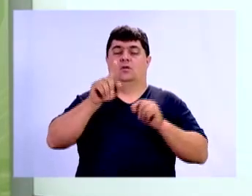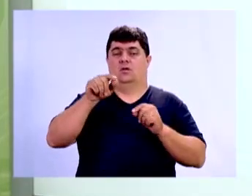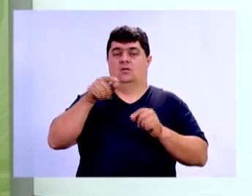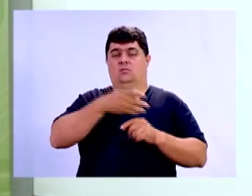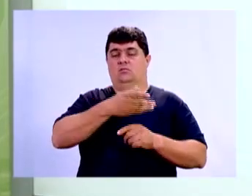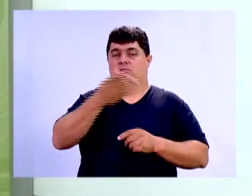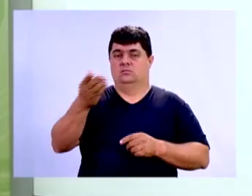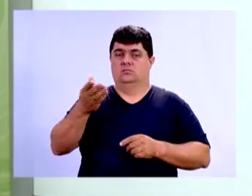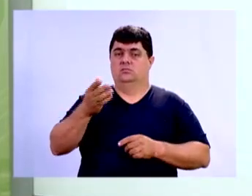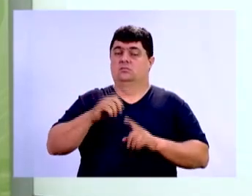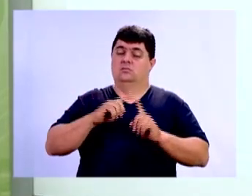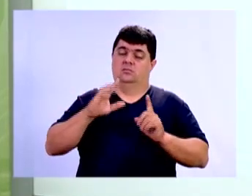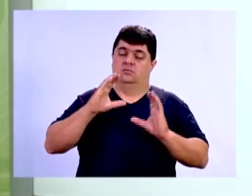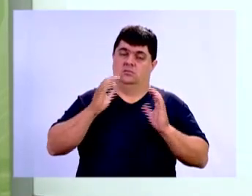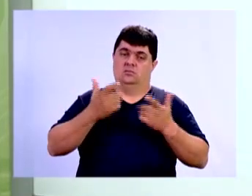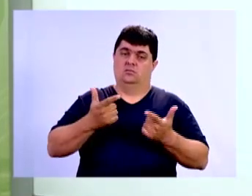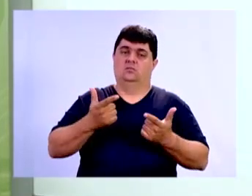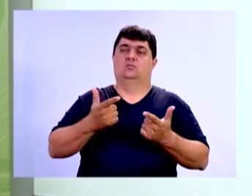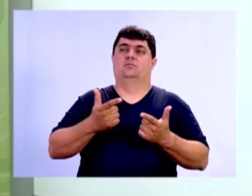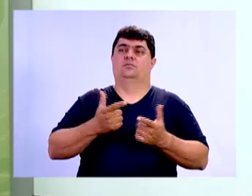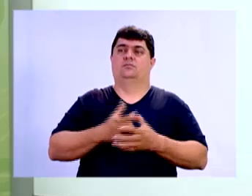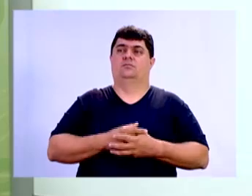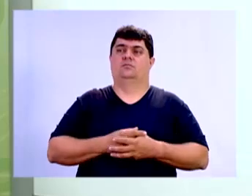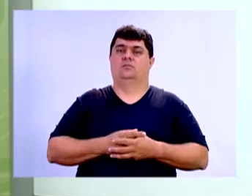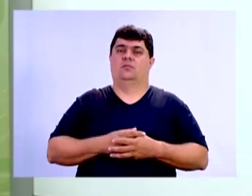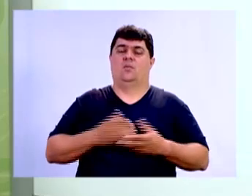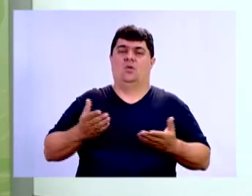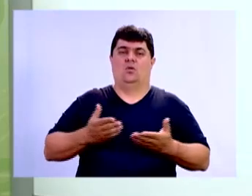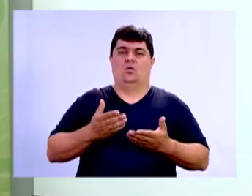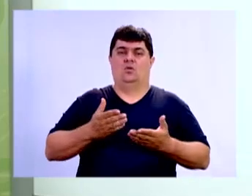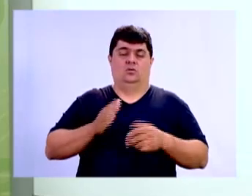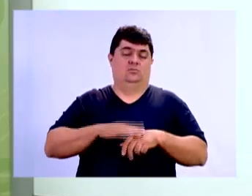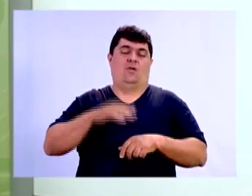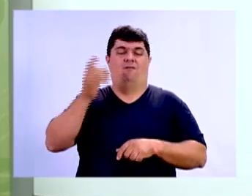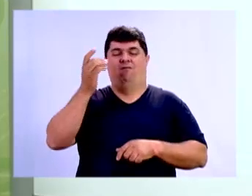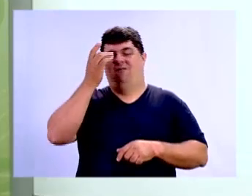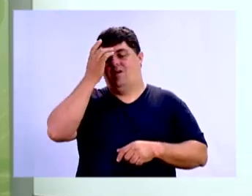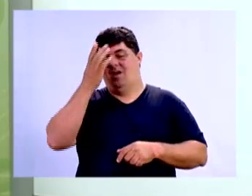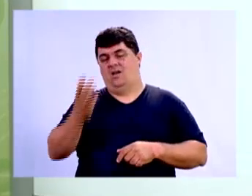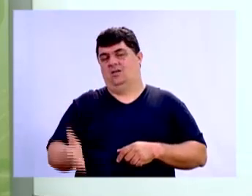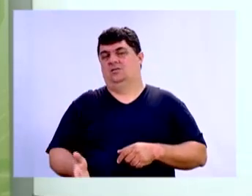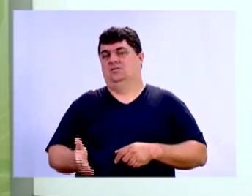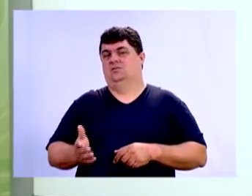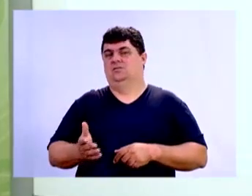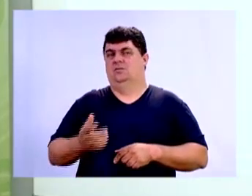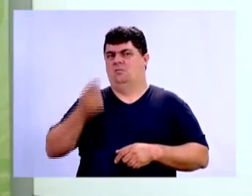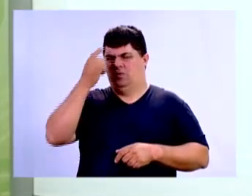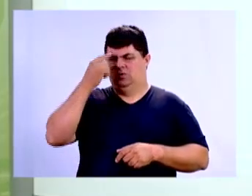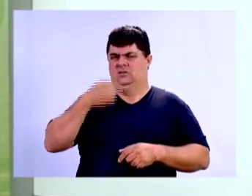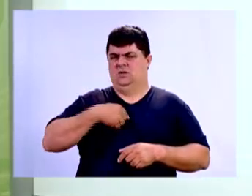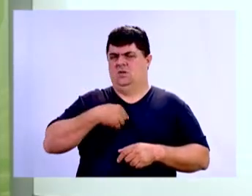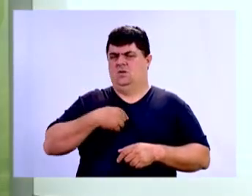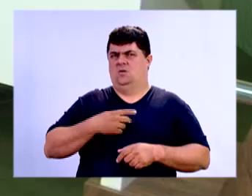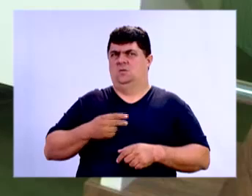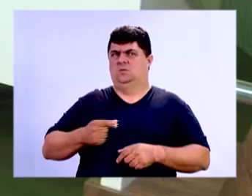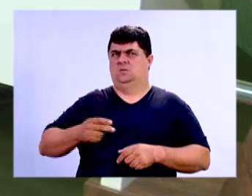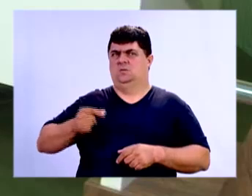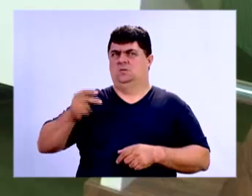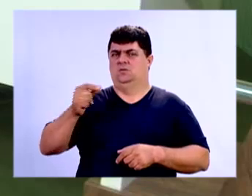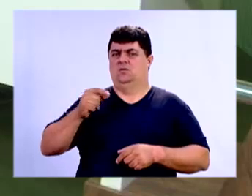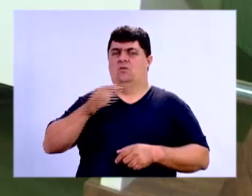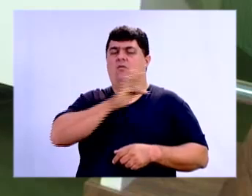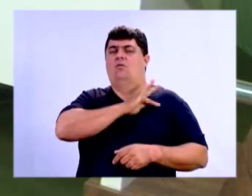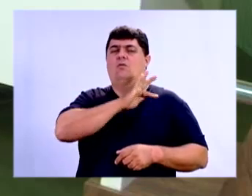vocês. É lógico que hoje está muito mais fácil. Né? Imagina o professor, o senhor saiu quando da